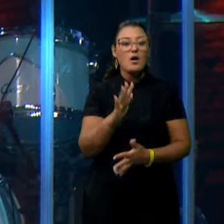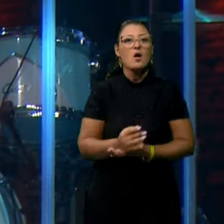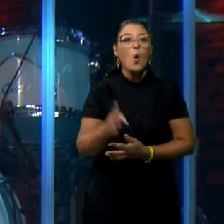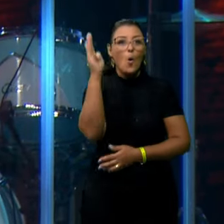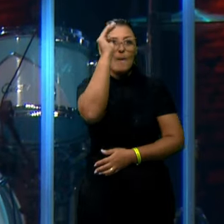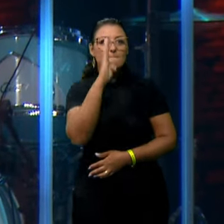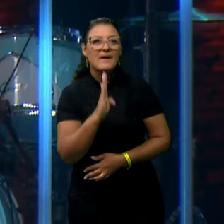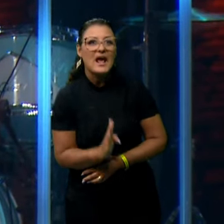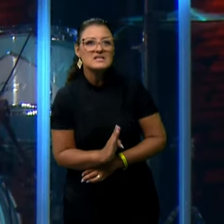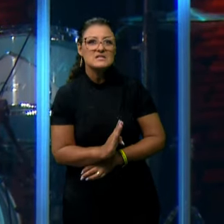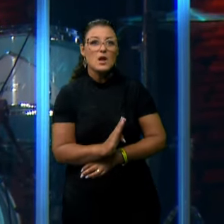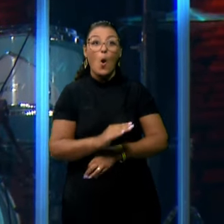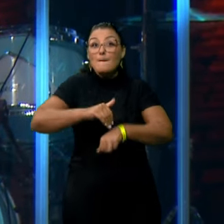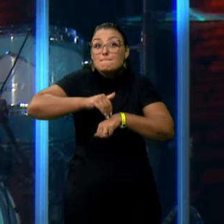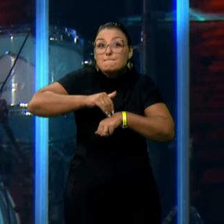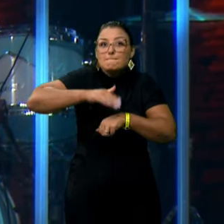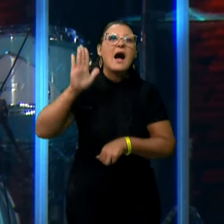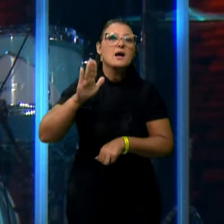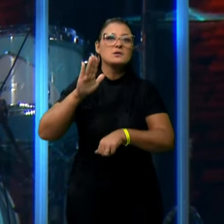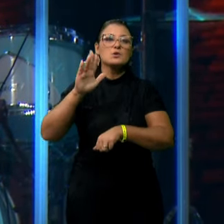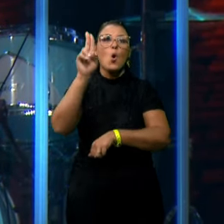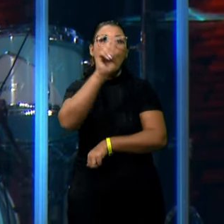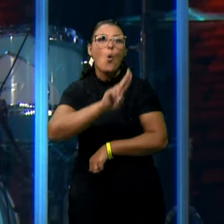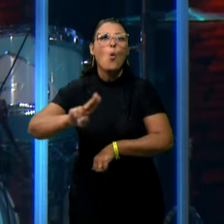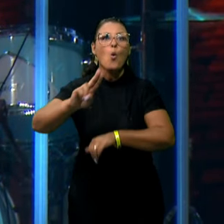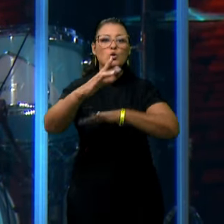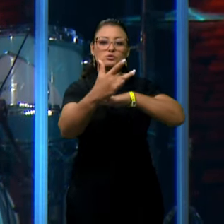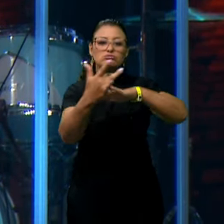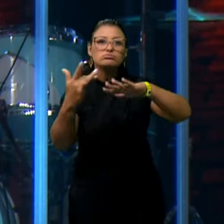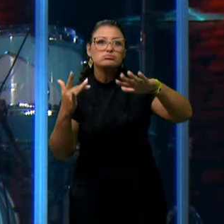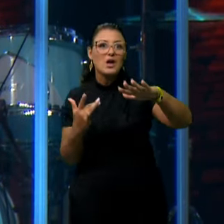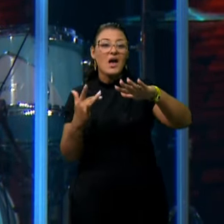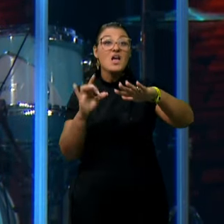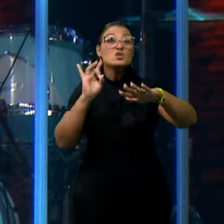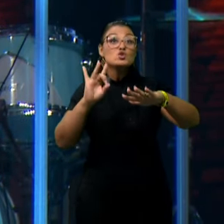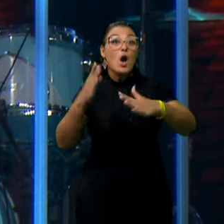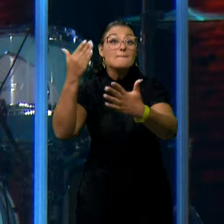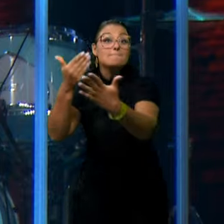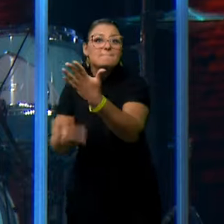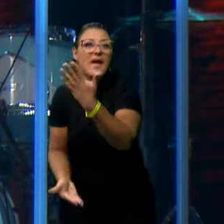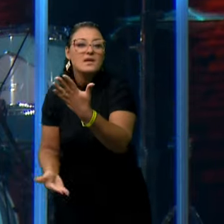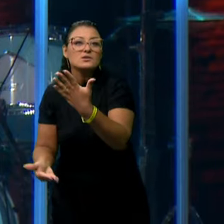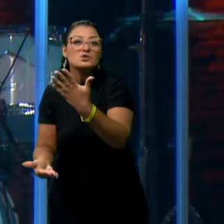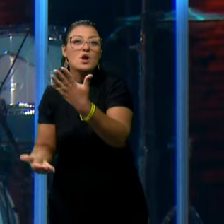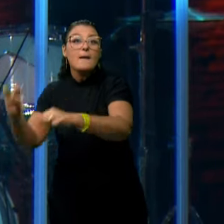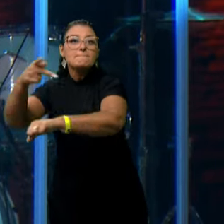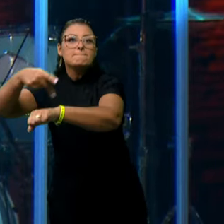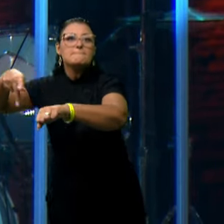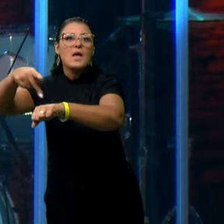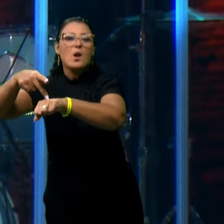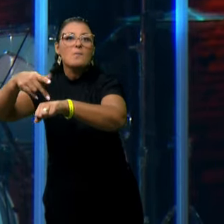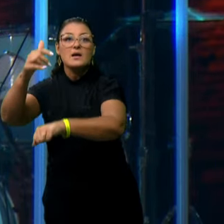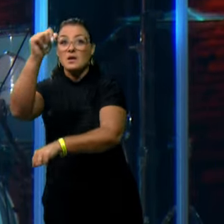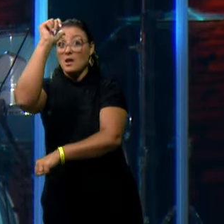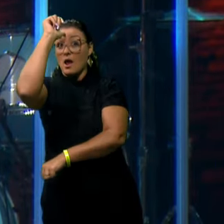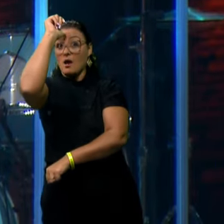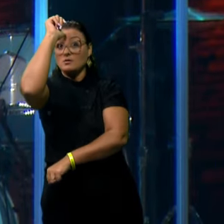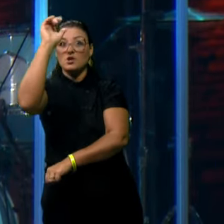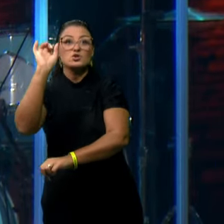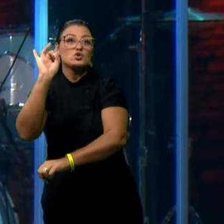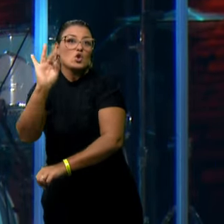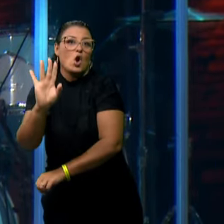a nível social só perde pra Índia é o segundo oposto a nível mundial em uso de mídias sociais